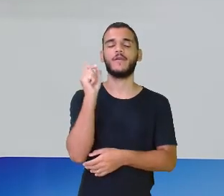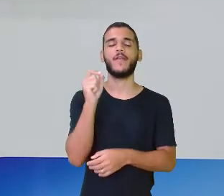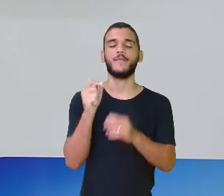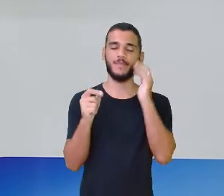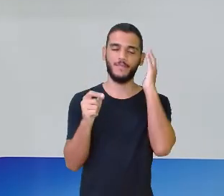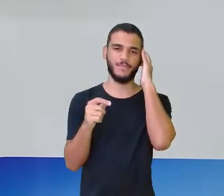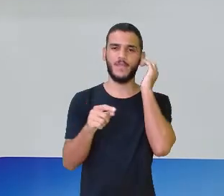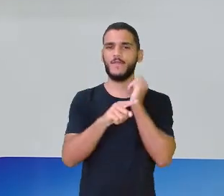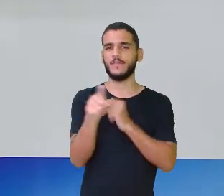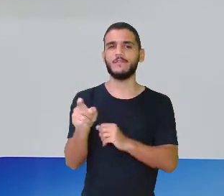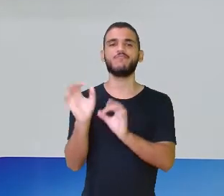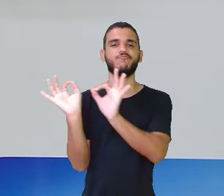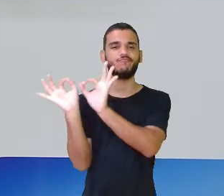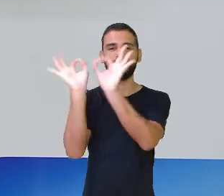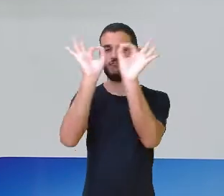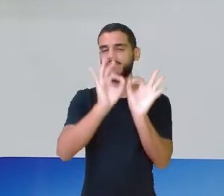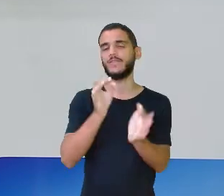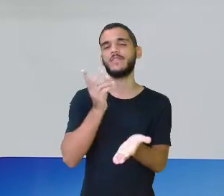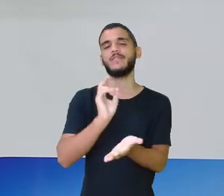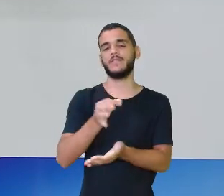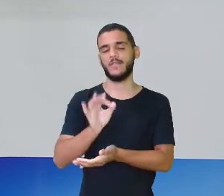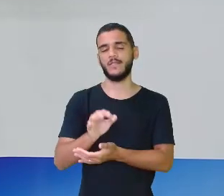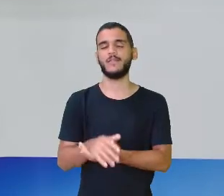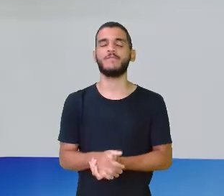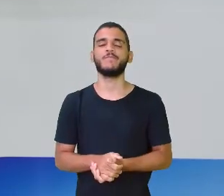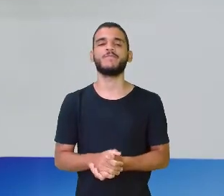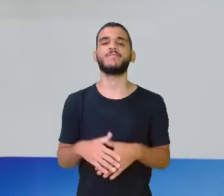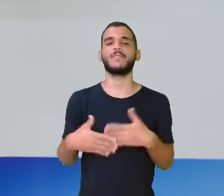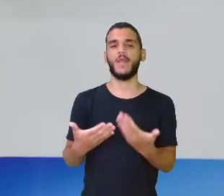vocês consigam acompanhar as aulas do Educa, tá?